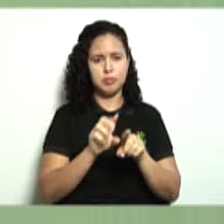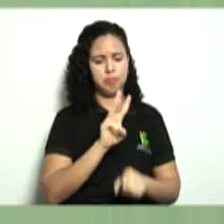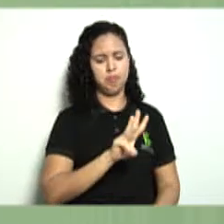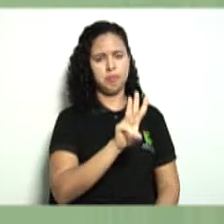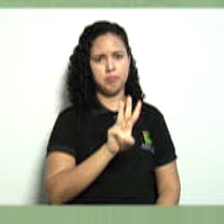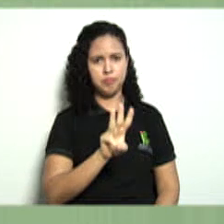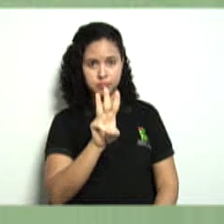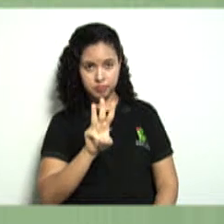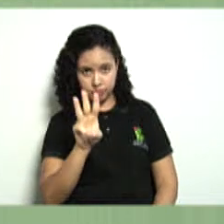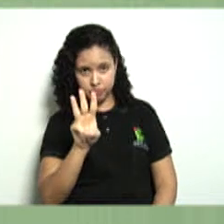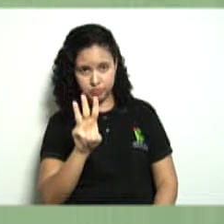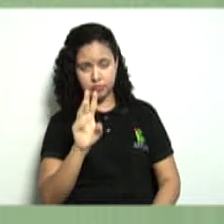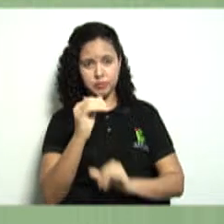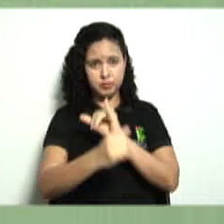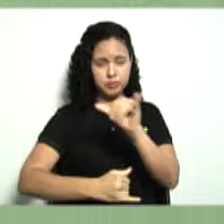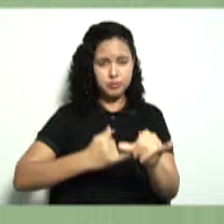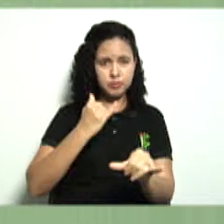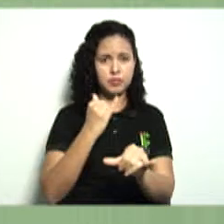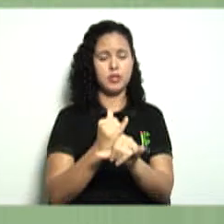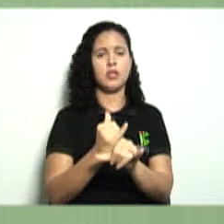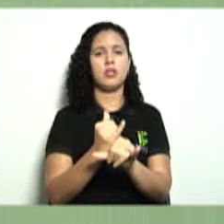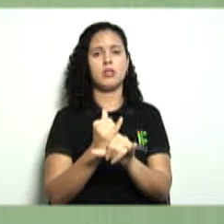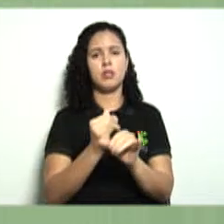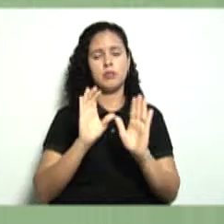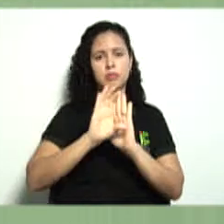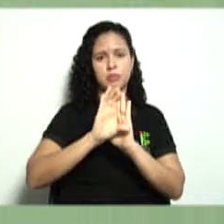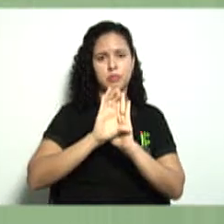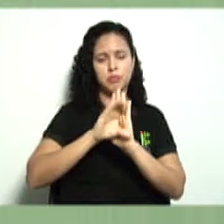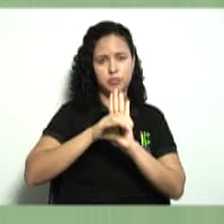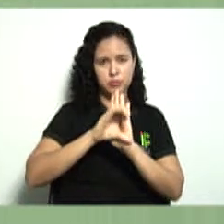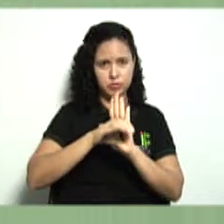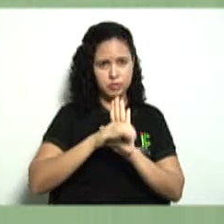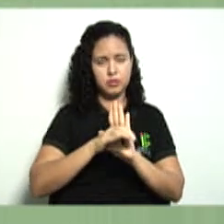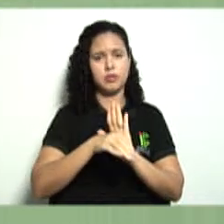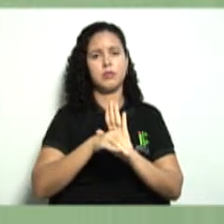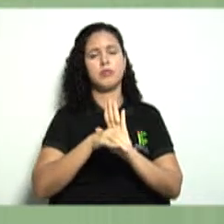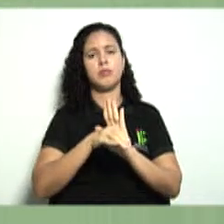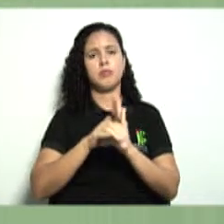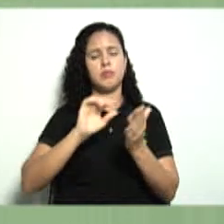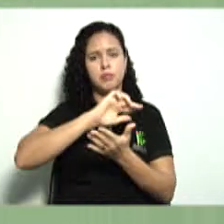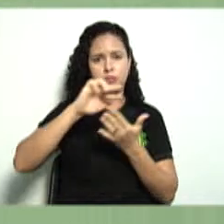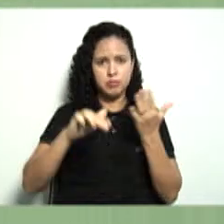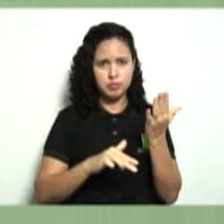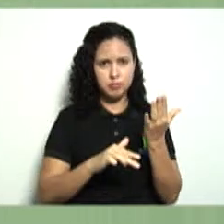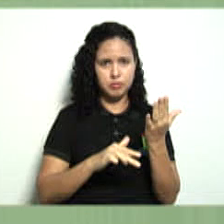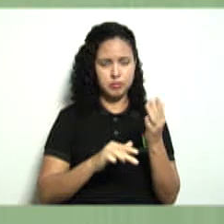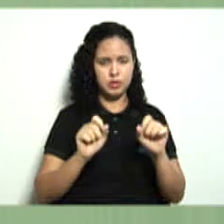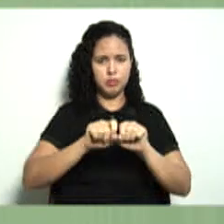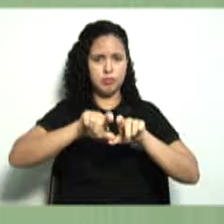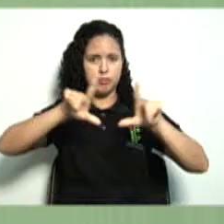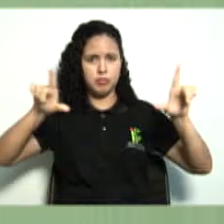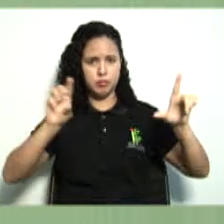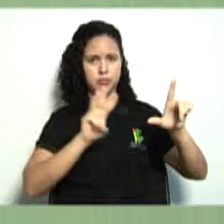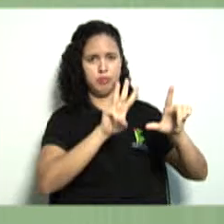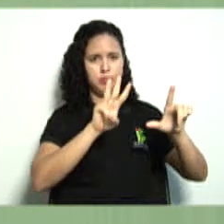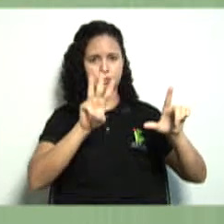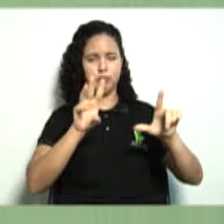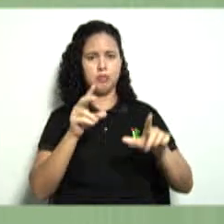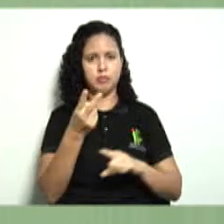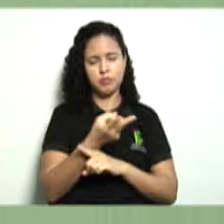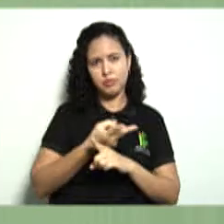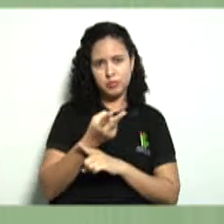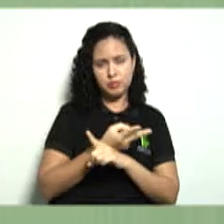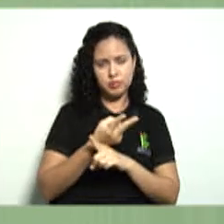hiperlinks, internet, trabalhamos com conceitos sobre os browsers, sites de buscas e o software